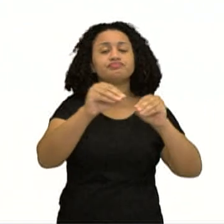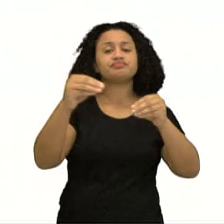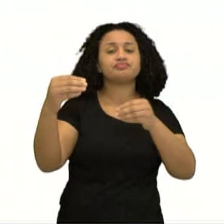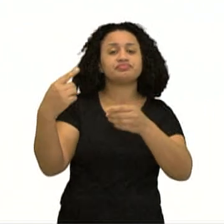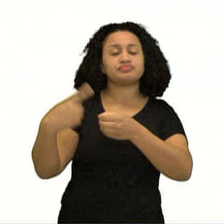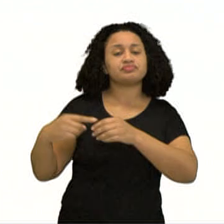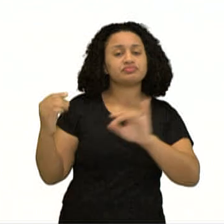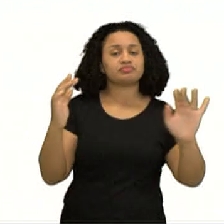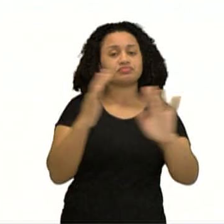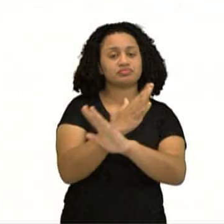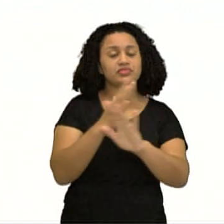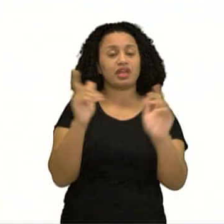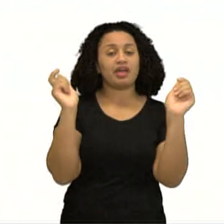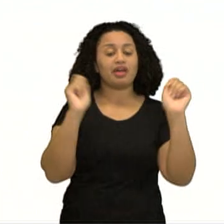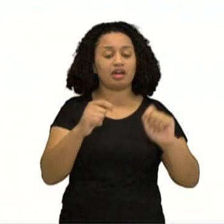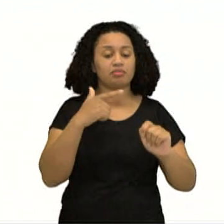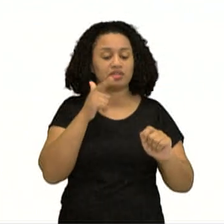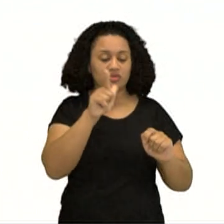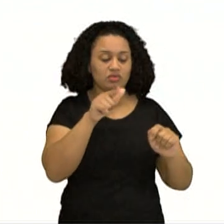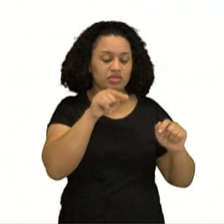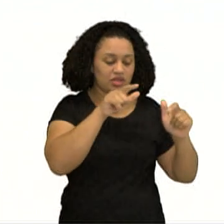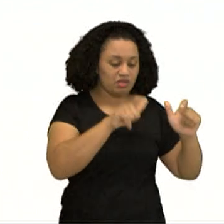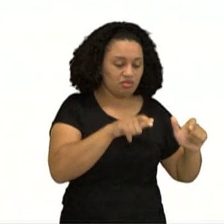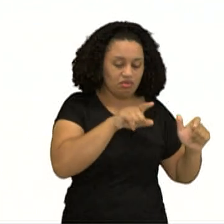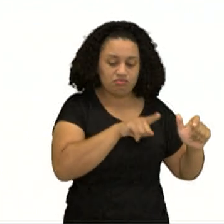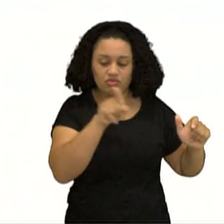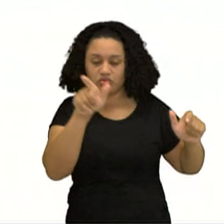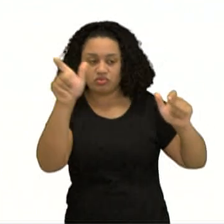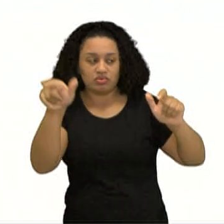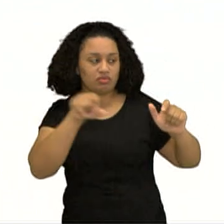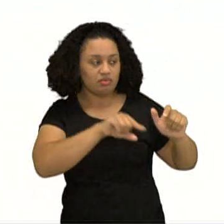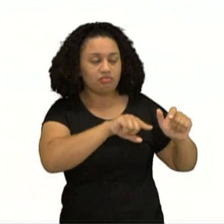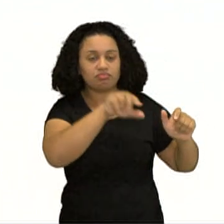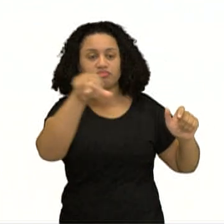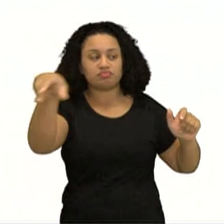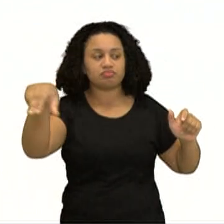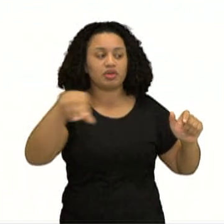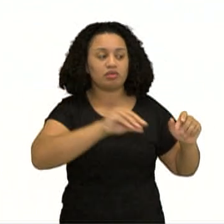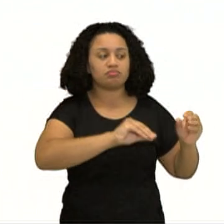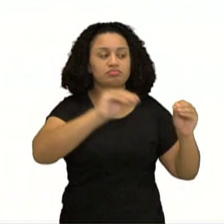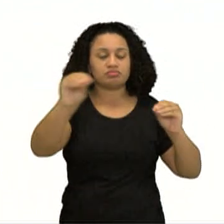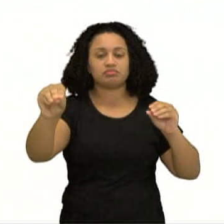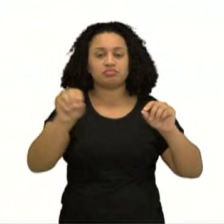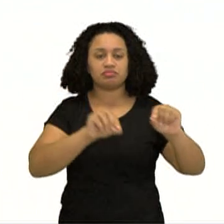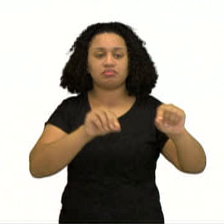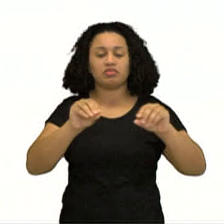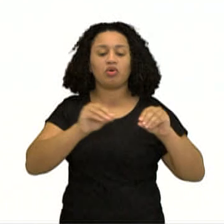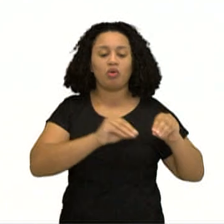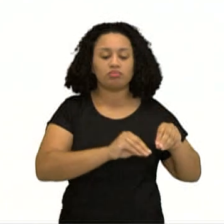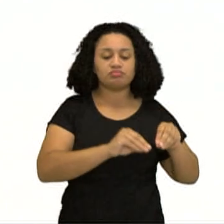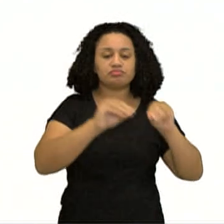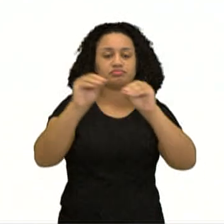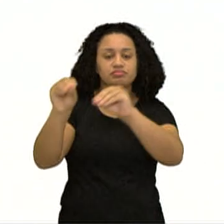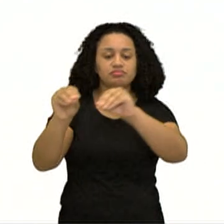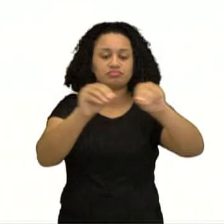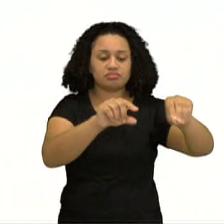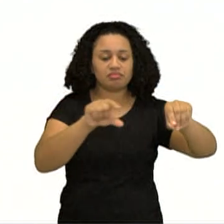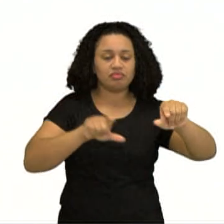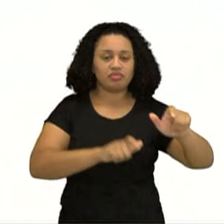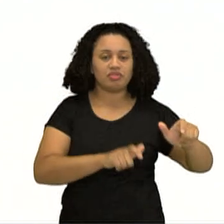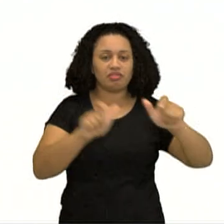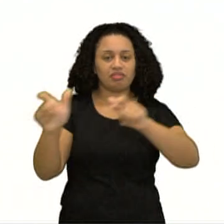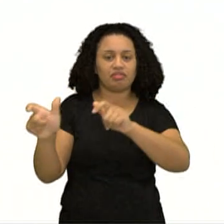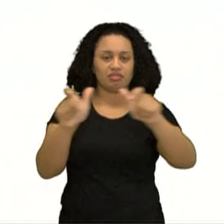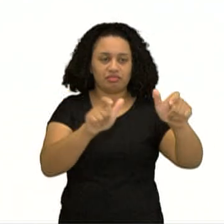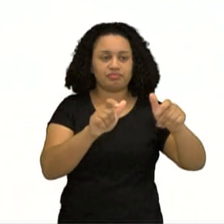a capacidade de deslocamento das pessoas dentro de um centro urbano. Quando esse